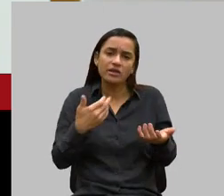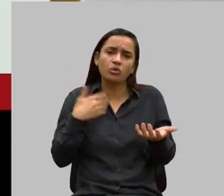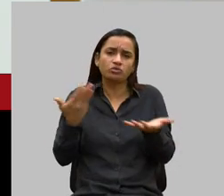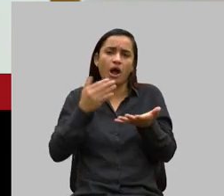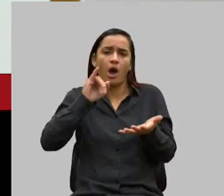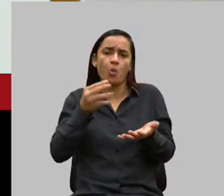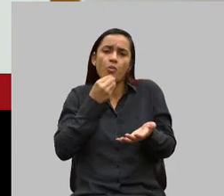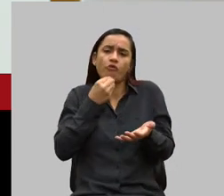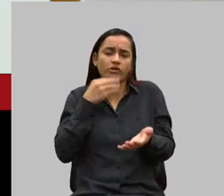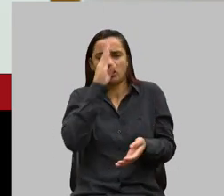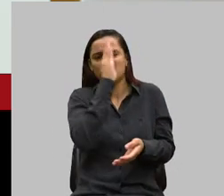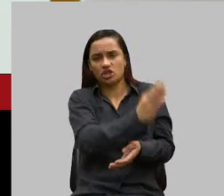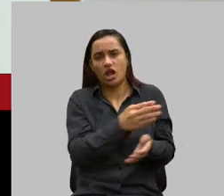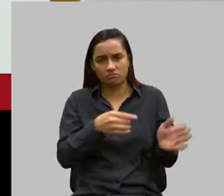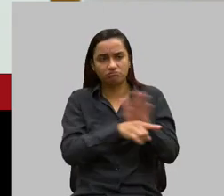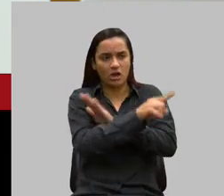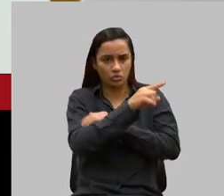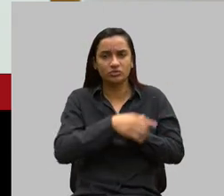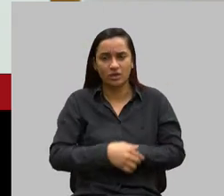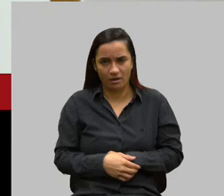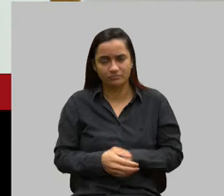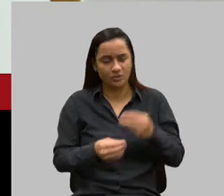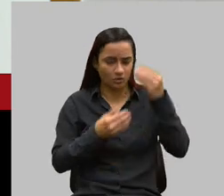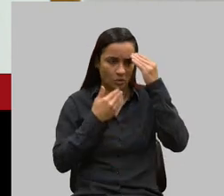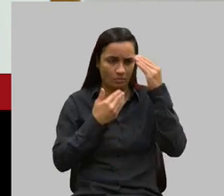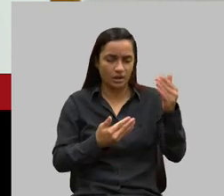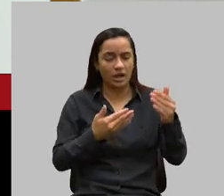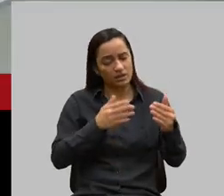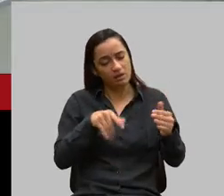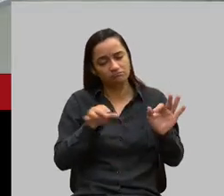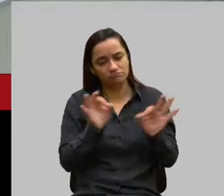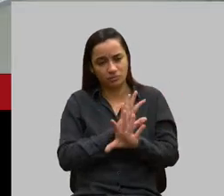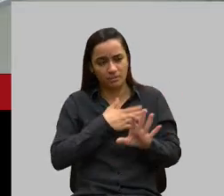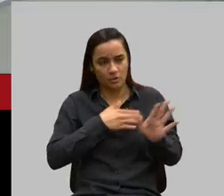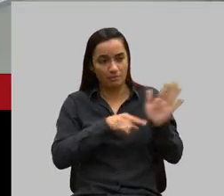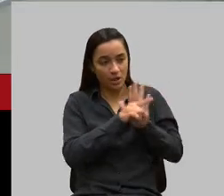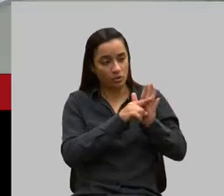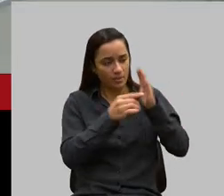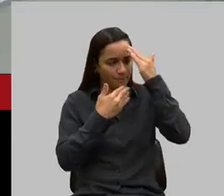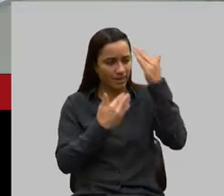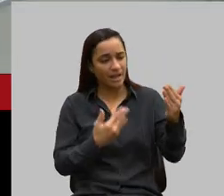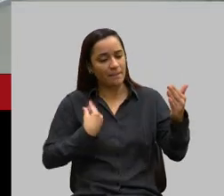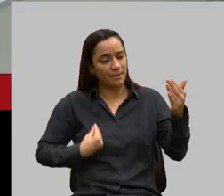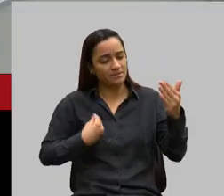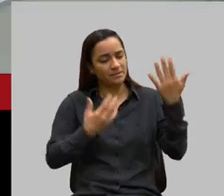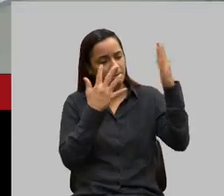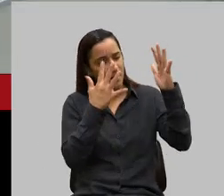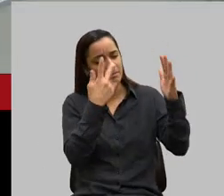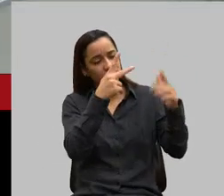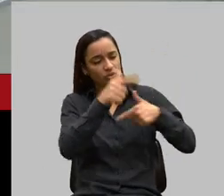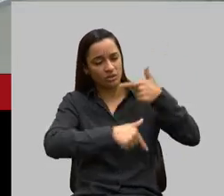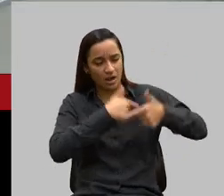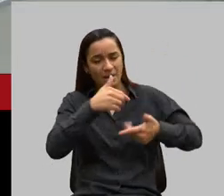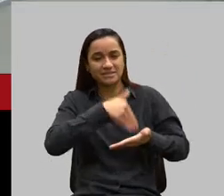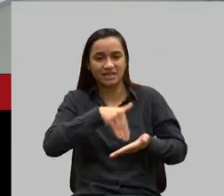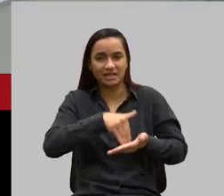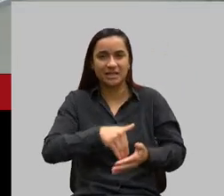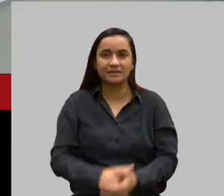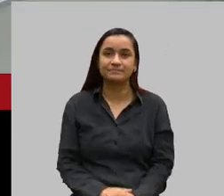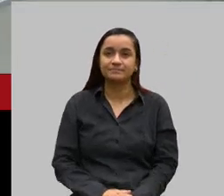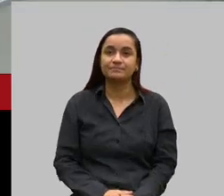e eh são esses meus questionamentos e obrigado aí pela presença Parabéns pelo trabalho na secretaria palavra